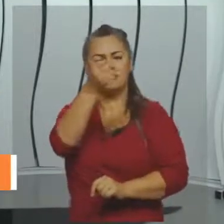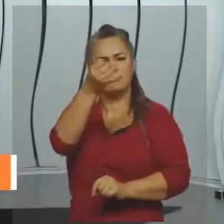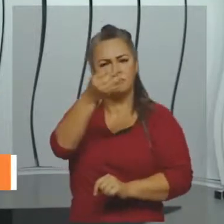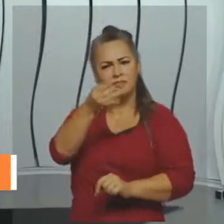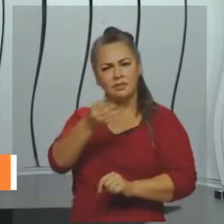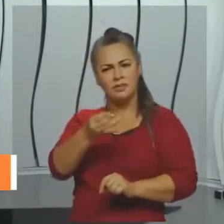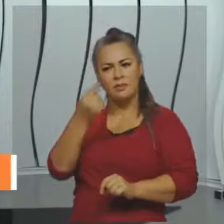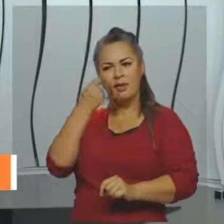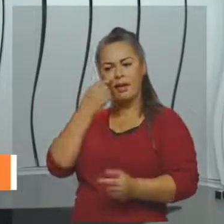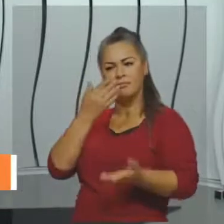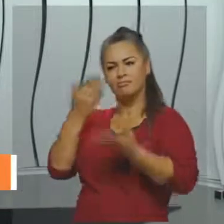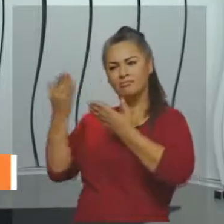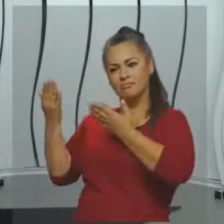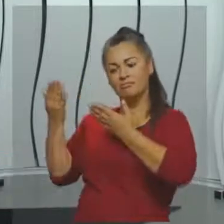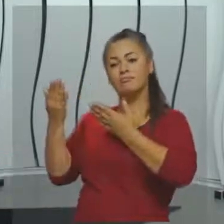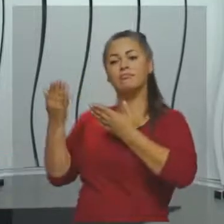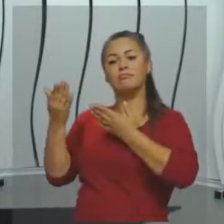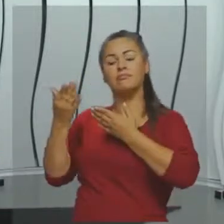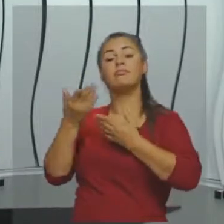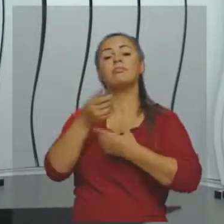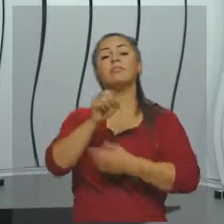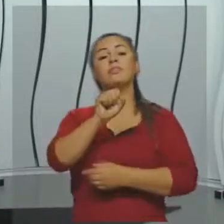nome sistema urinário.